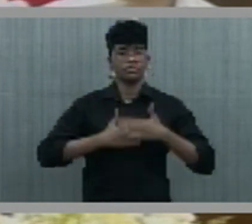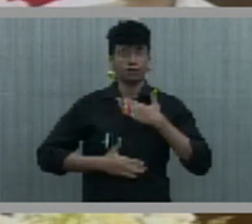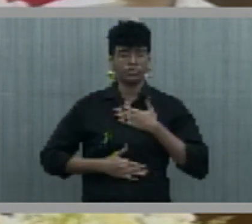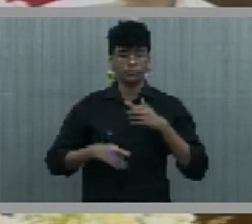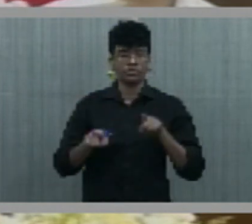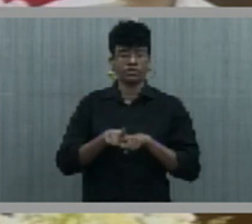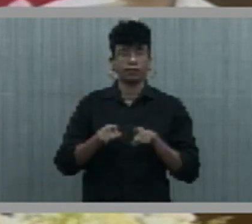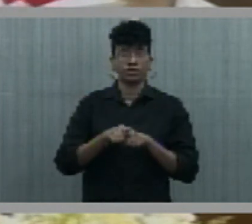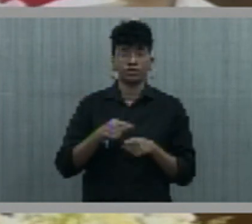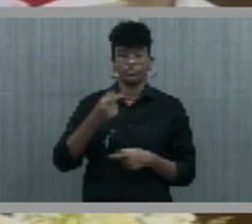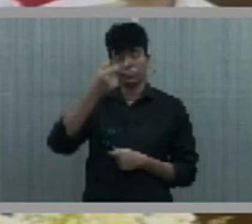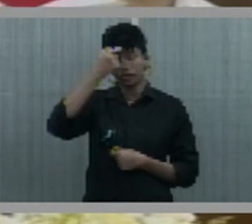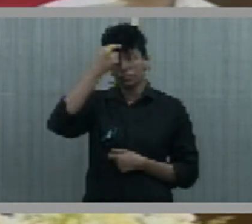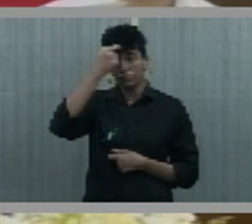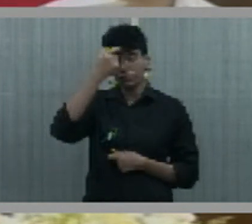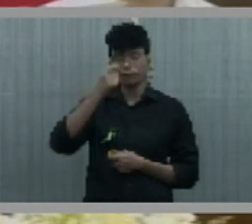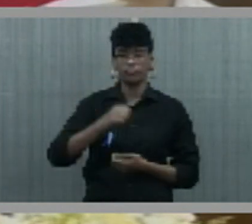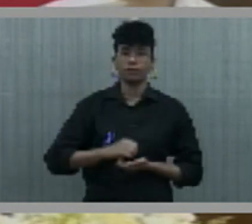mental.